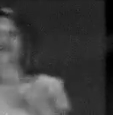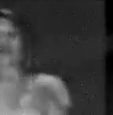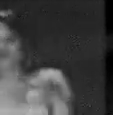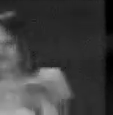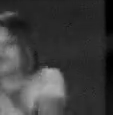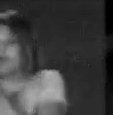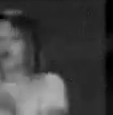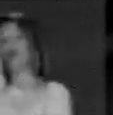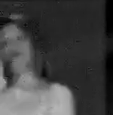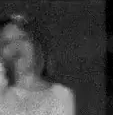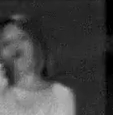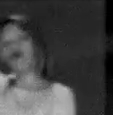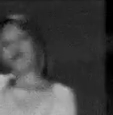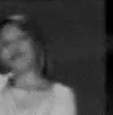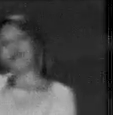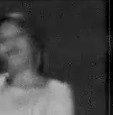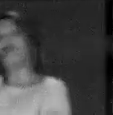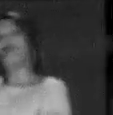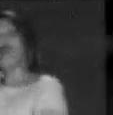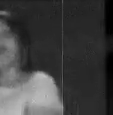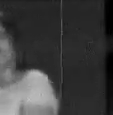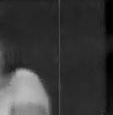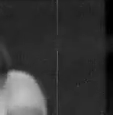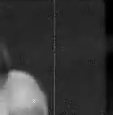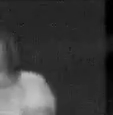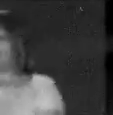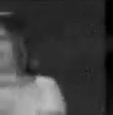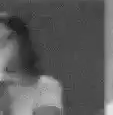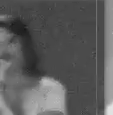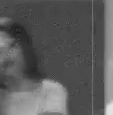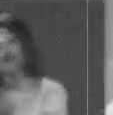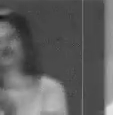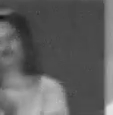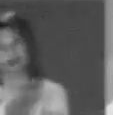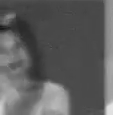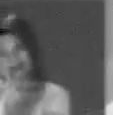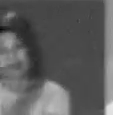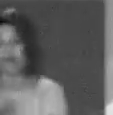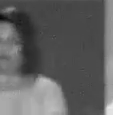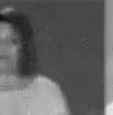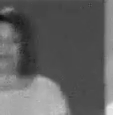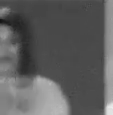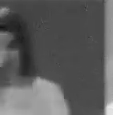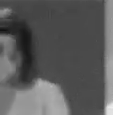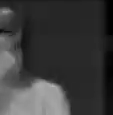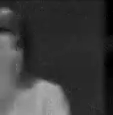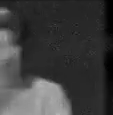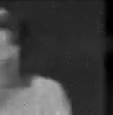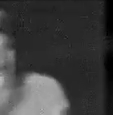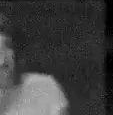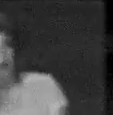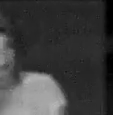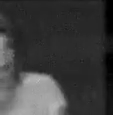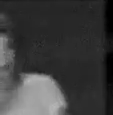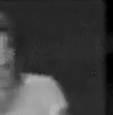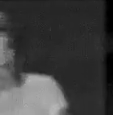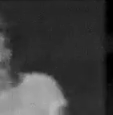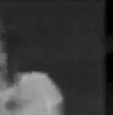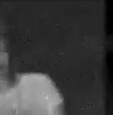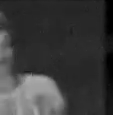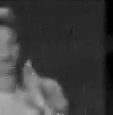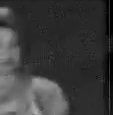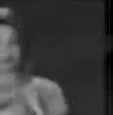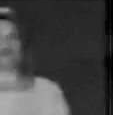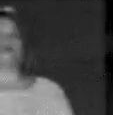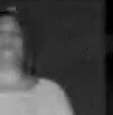para exames especializados e consultas com especialistas. Cabo Daciolo tem 30 segundos para a réplica. A democracia é